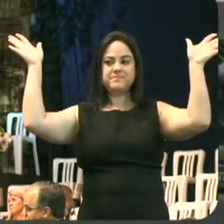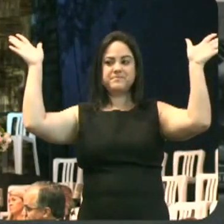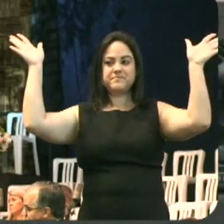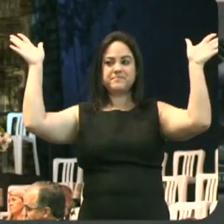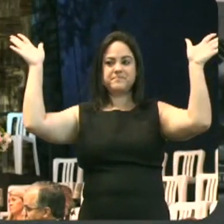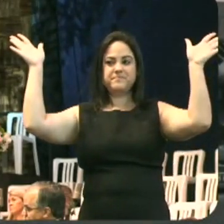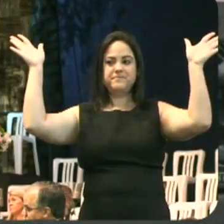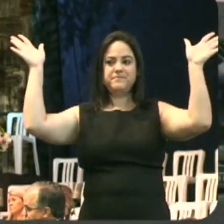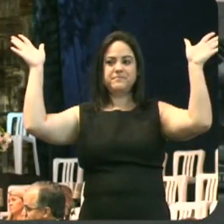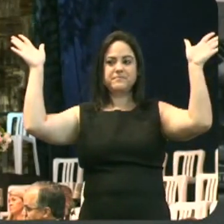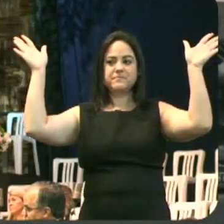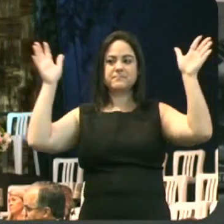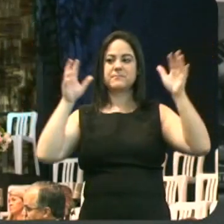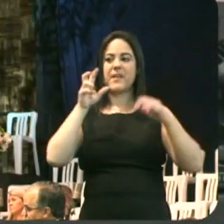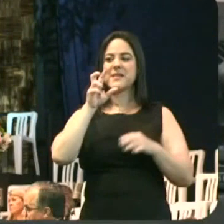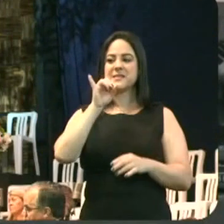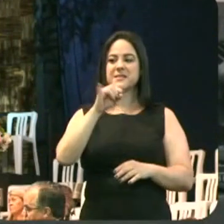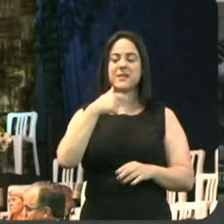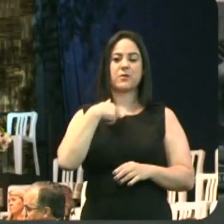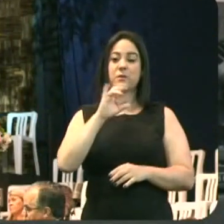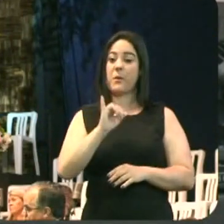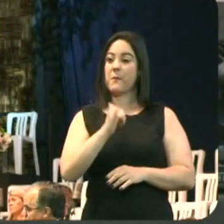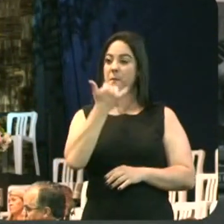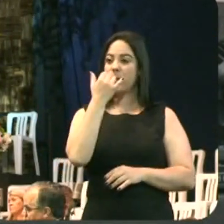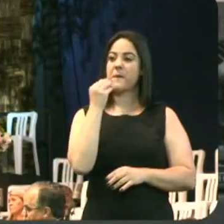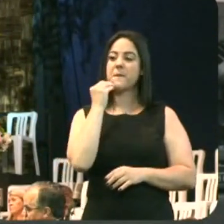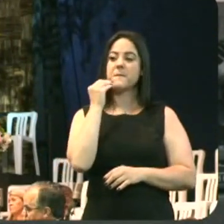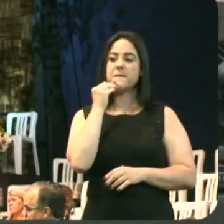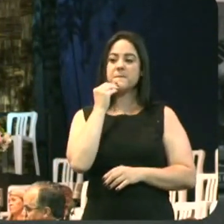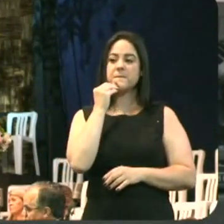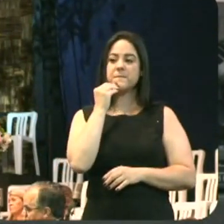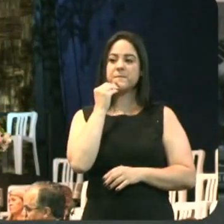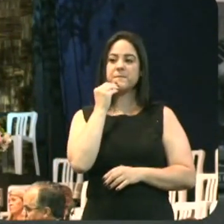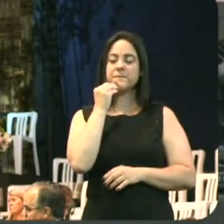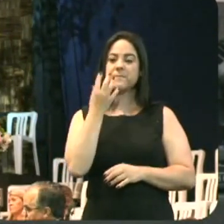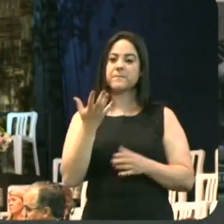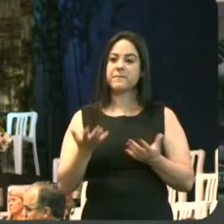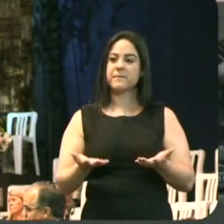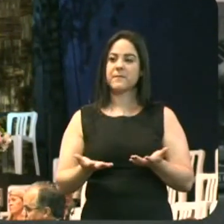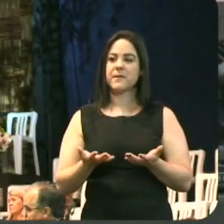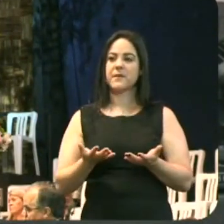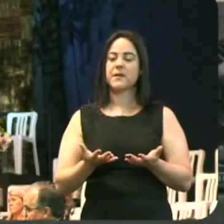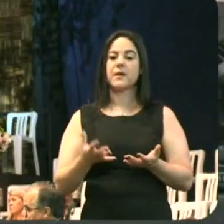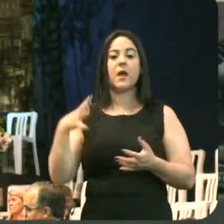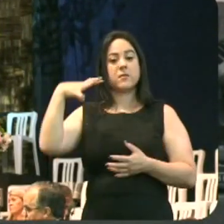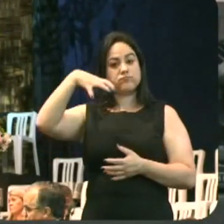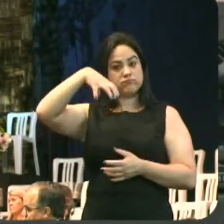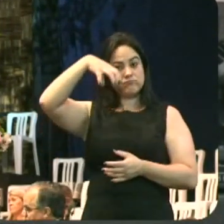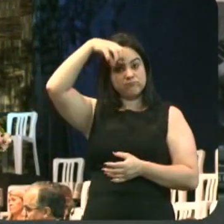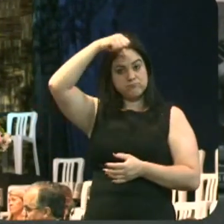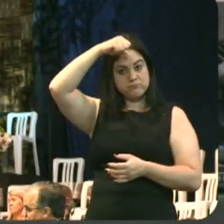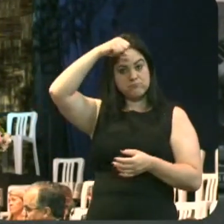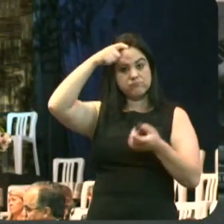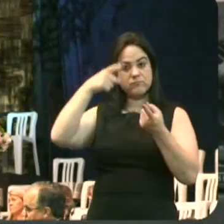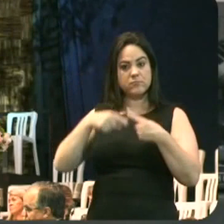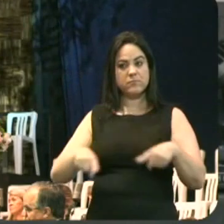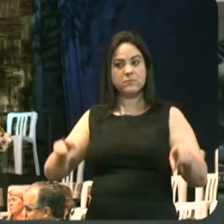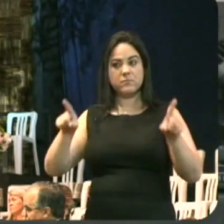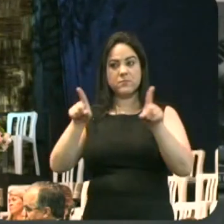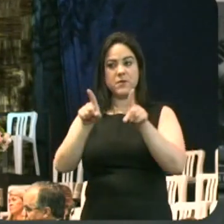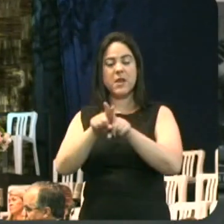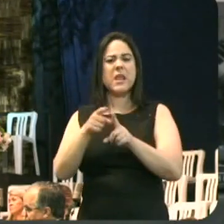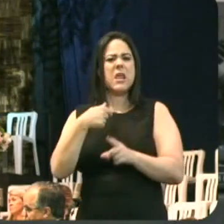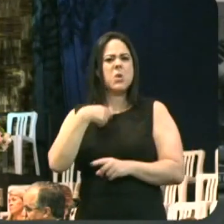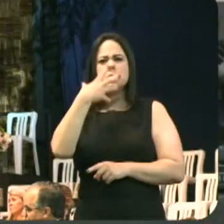Sabe, se eu não aproveitar essa oportunidade, a escuridão volta, e eu